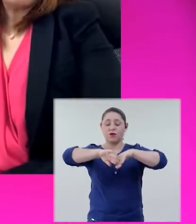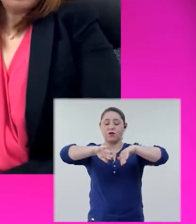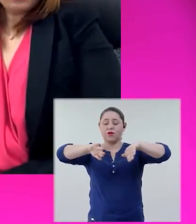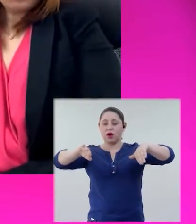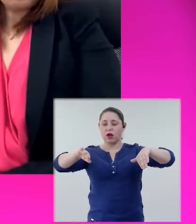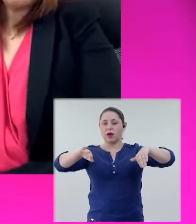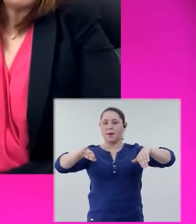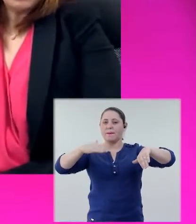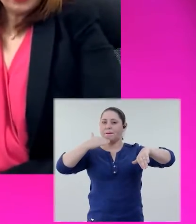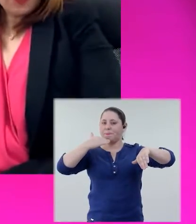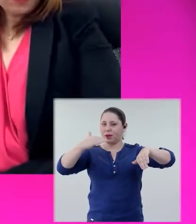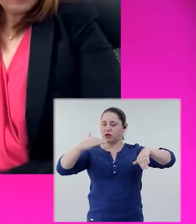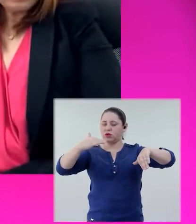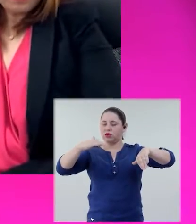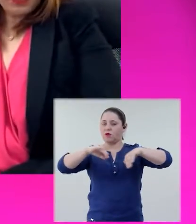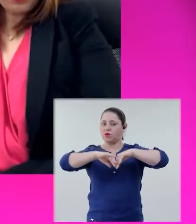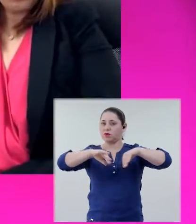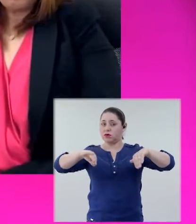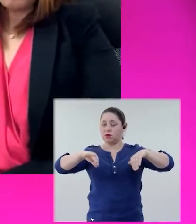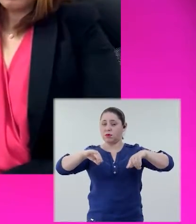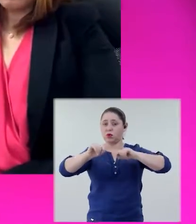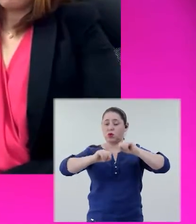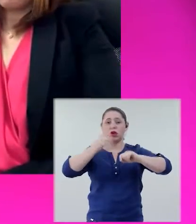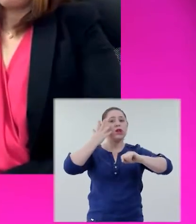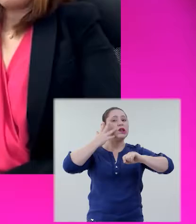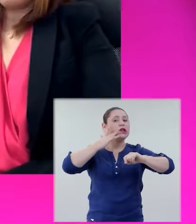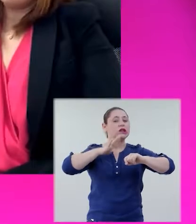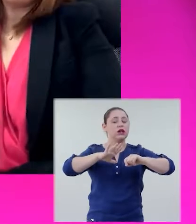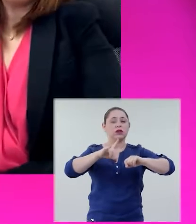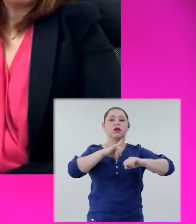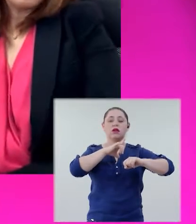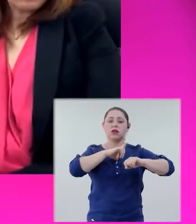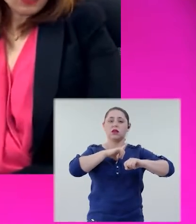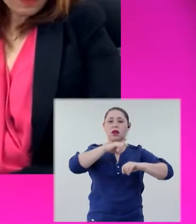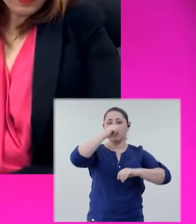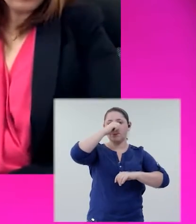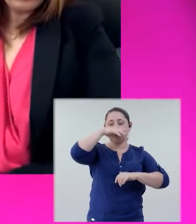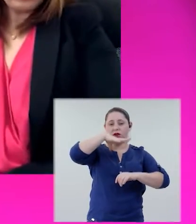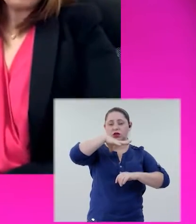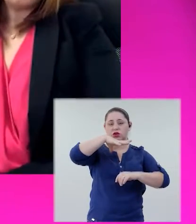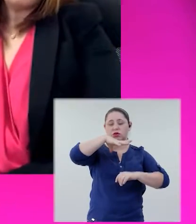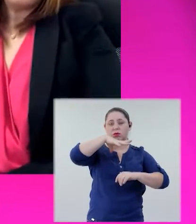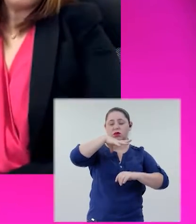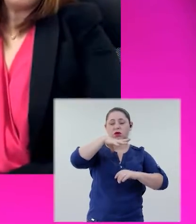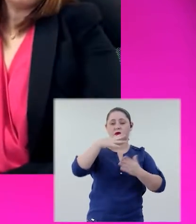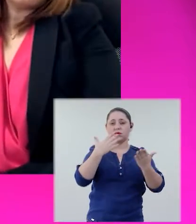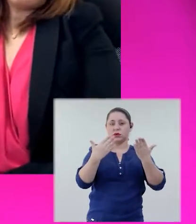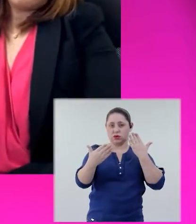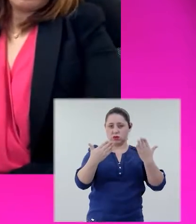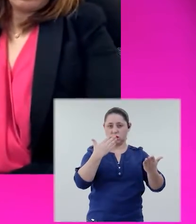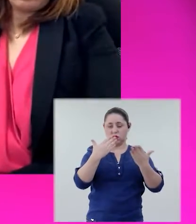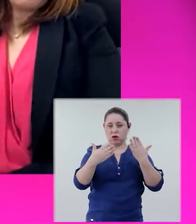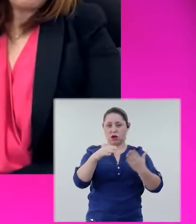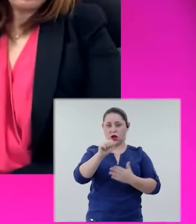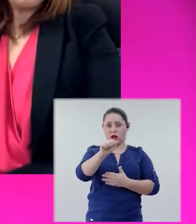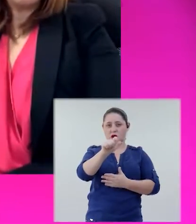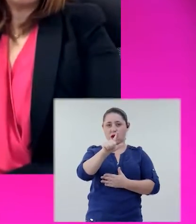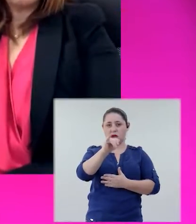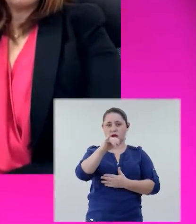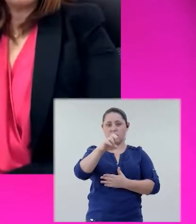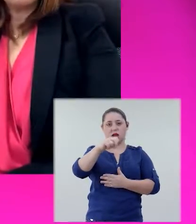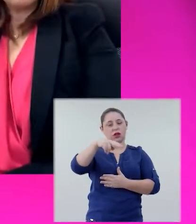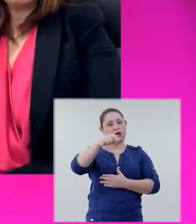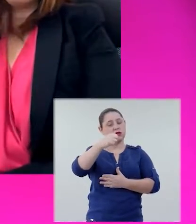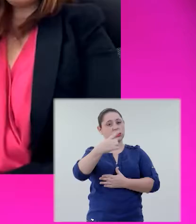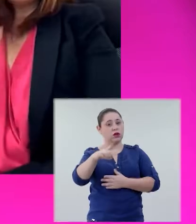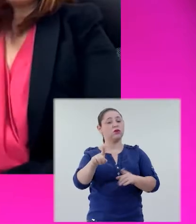um afastamento, pode requerer um afastamento da criança que esteja sofrendo alienação parental, um afastamento